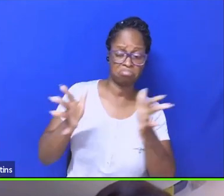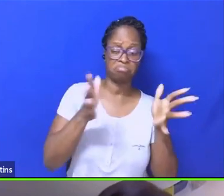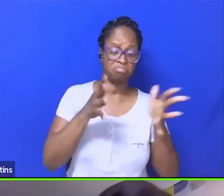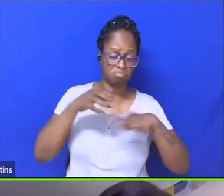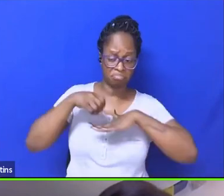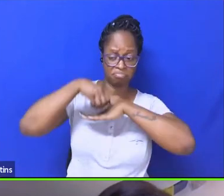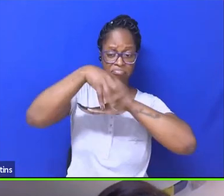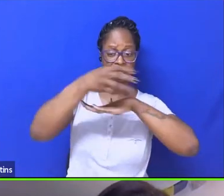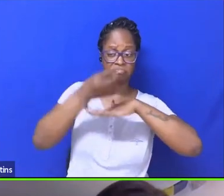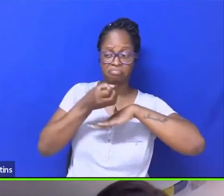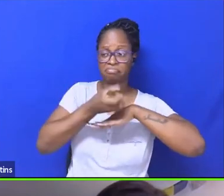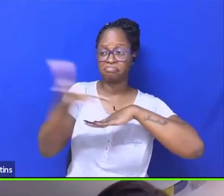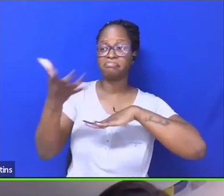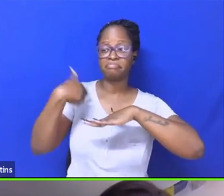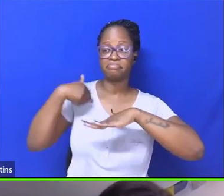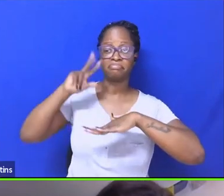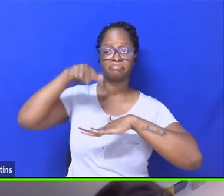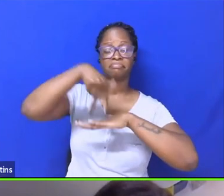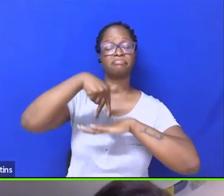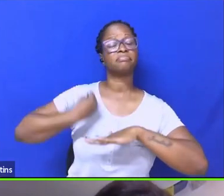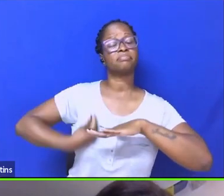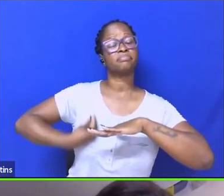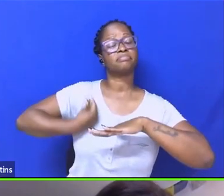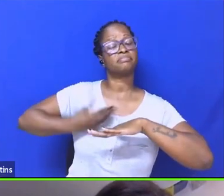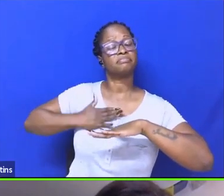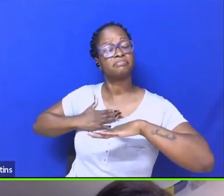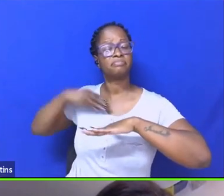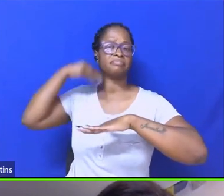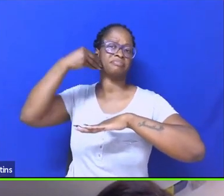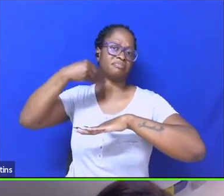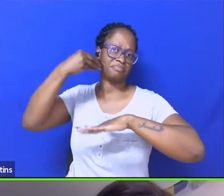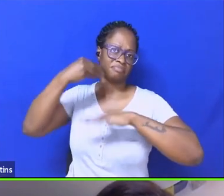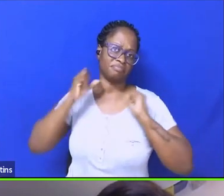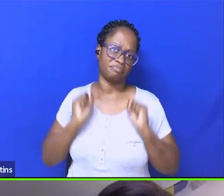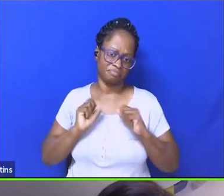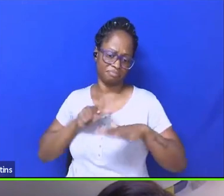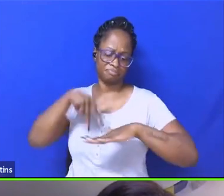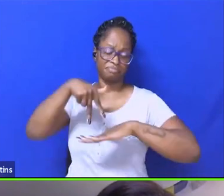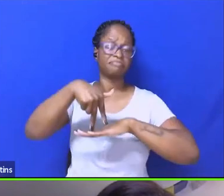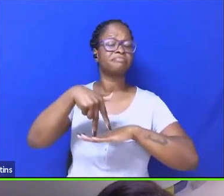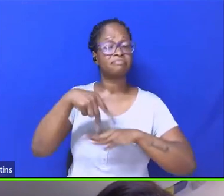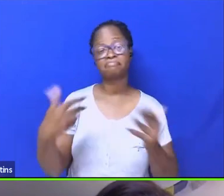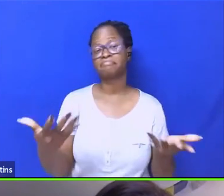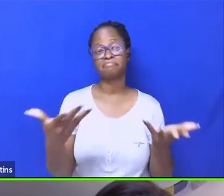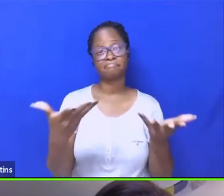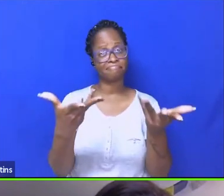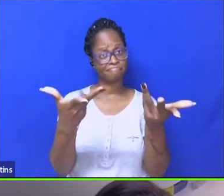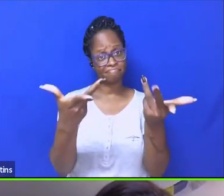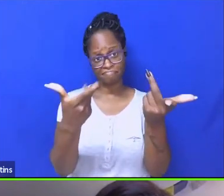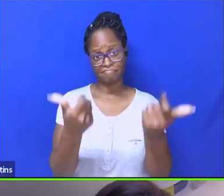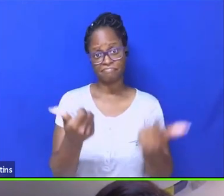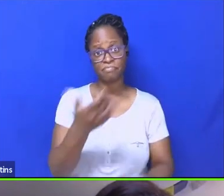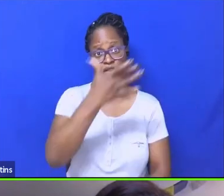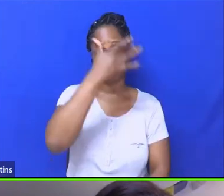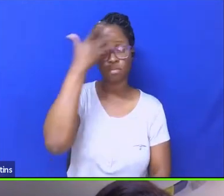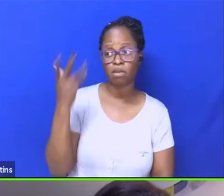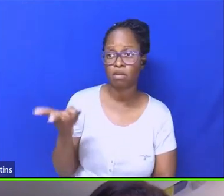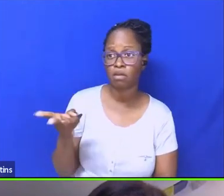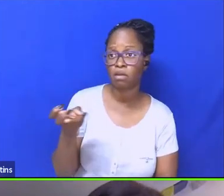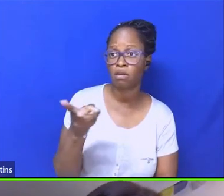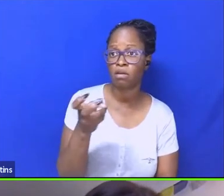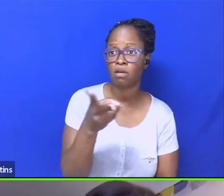viven e é incrível quando uno escuta nas audiencias públicas a as distintas organizaciones